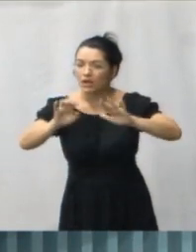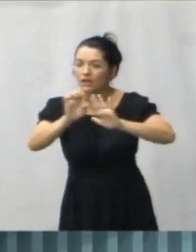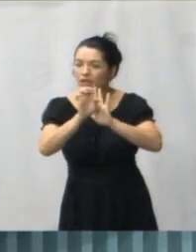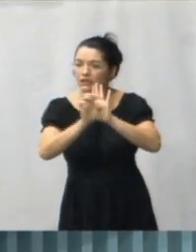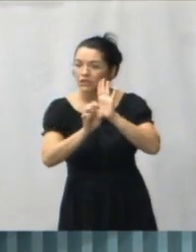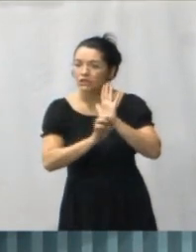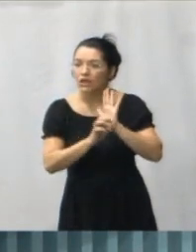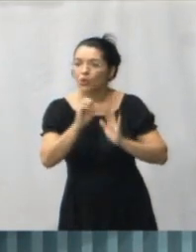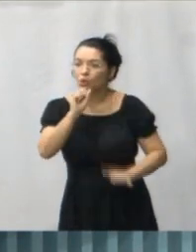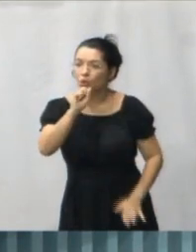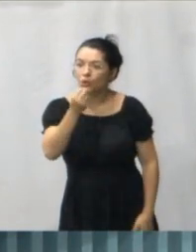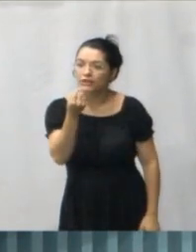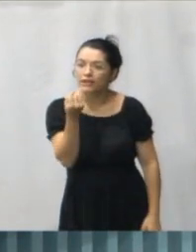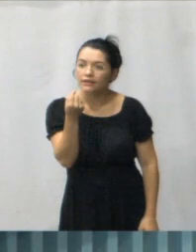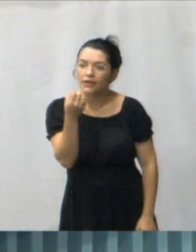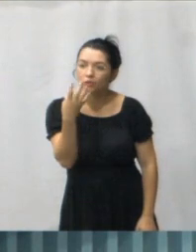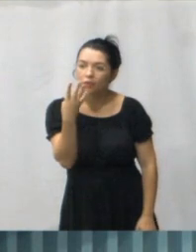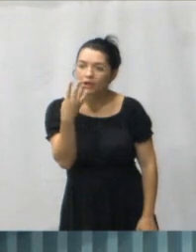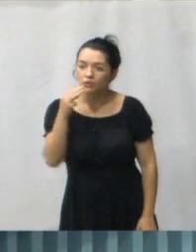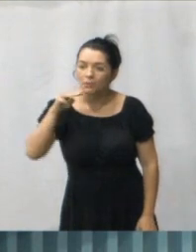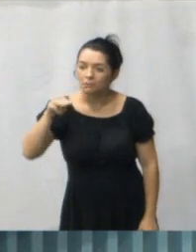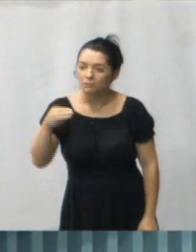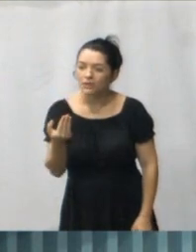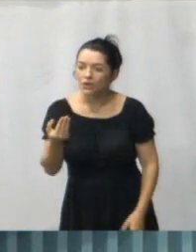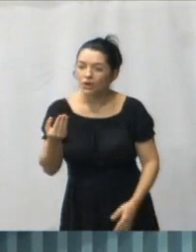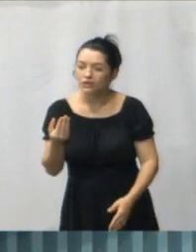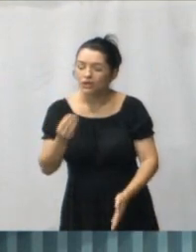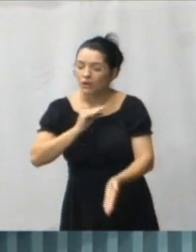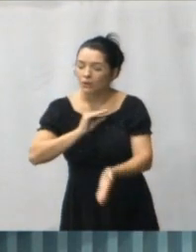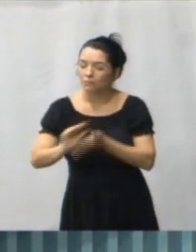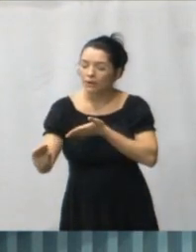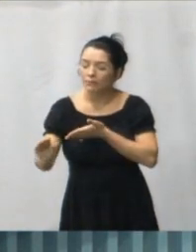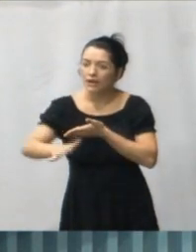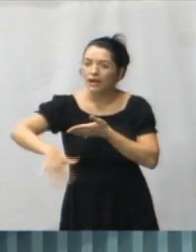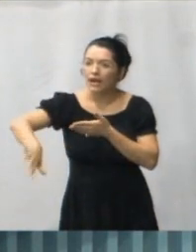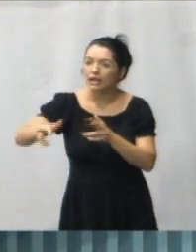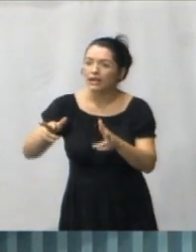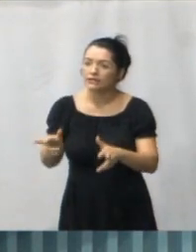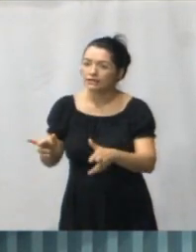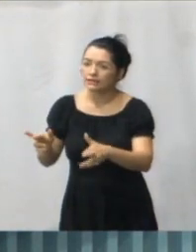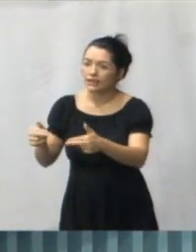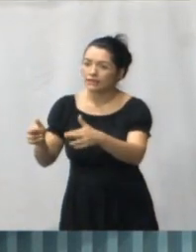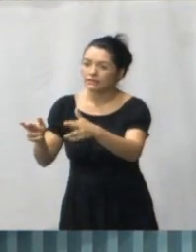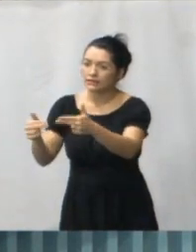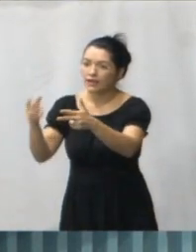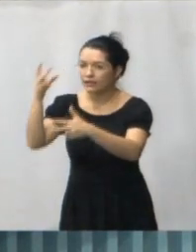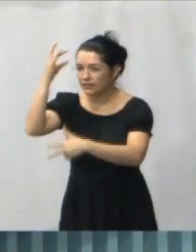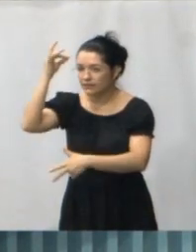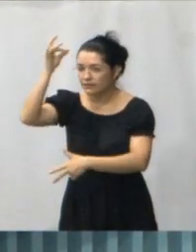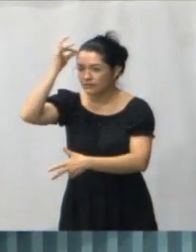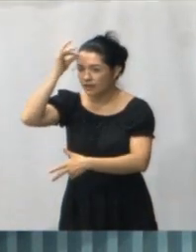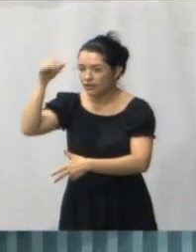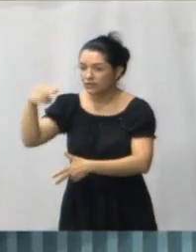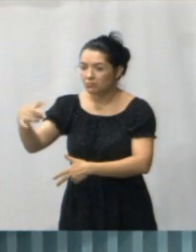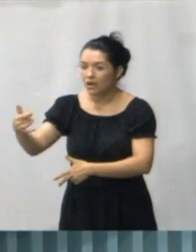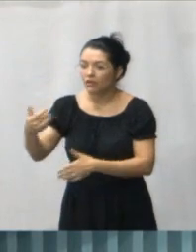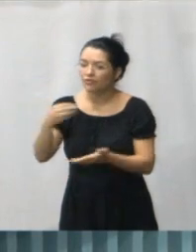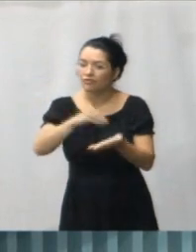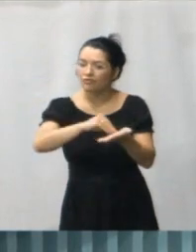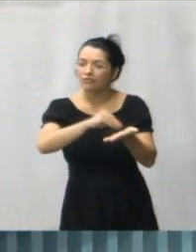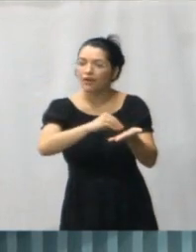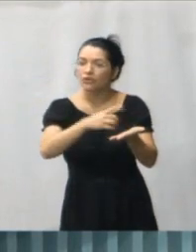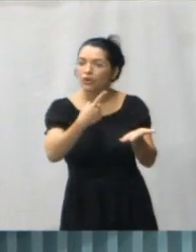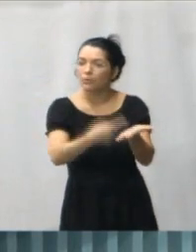que compreende a região da Grande São Pedro e Santo Antônio, futuramente. Eu fiquei em falta por motivo de agenda, falta de